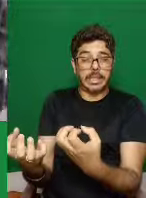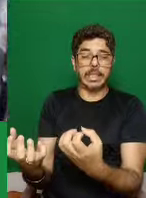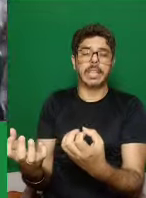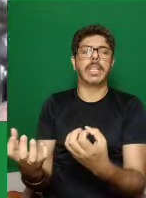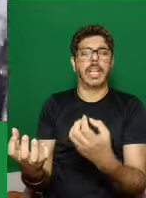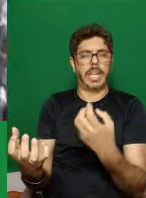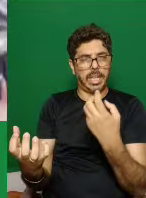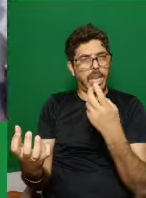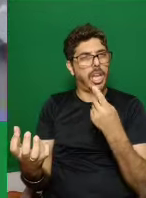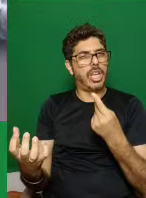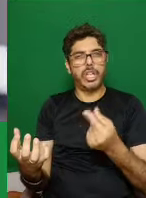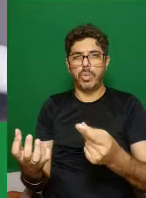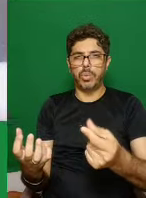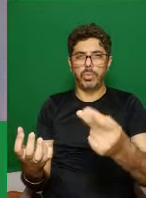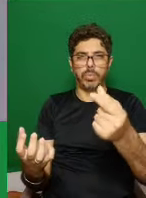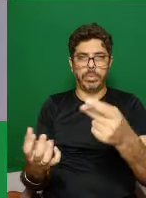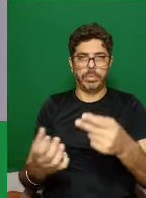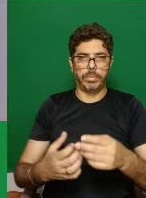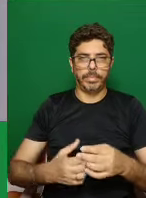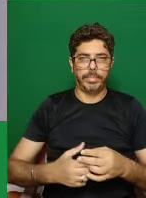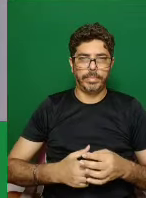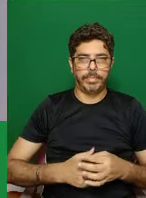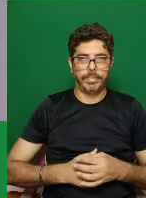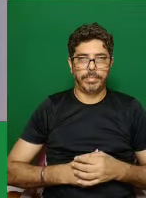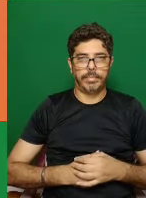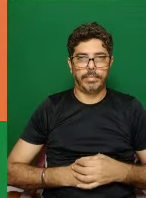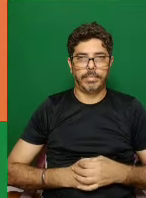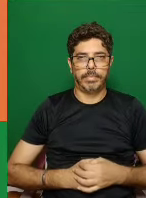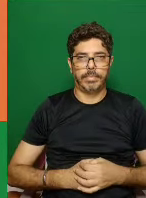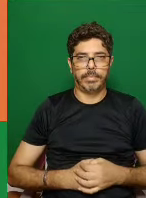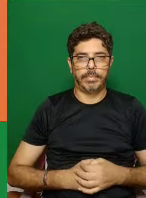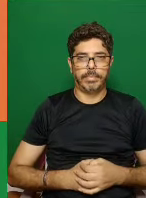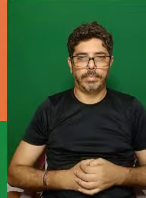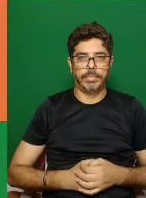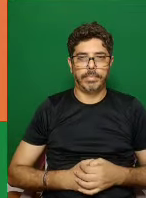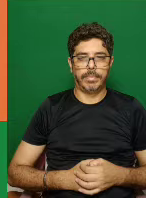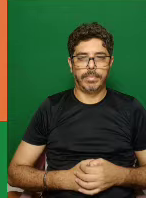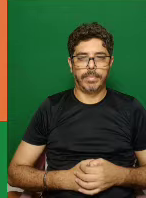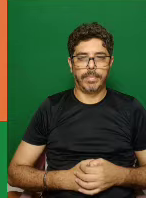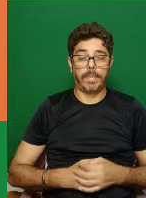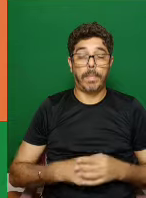que seca rapidamente e que é extremamente durável.